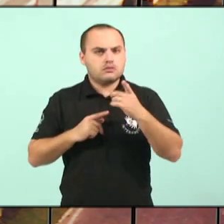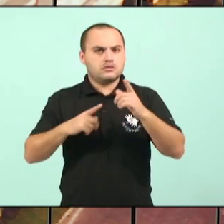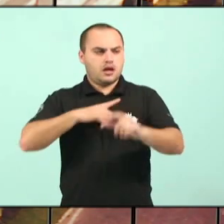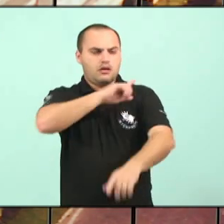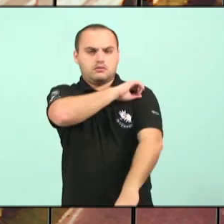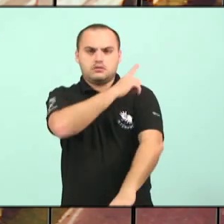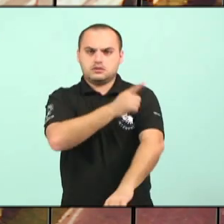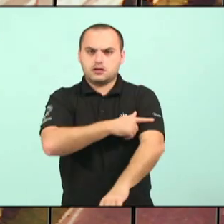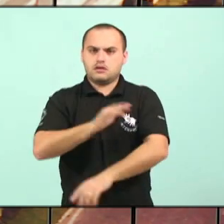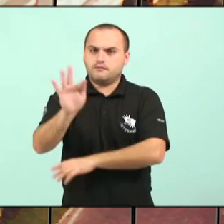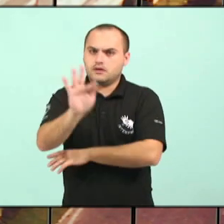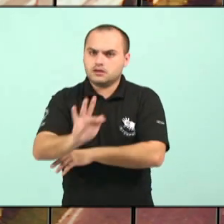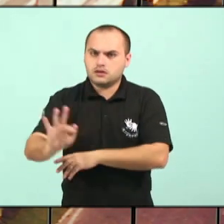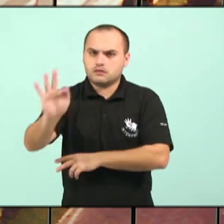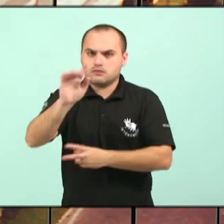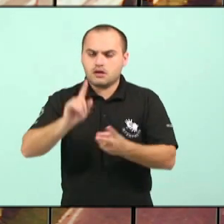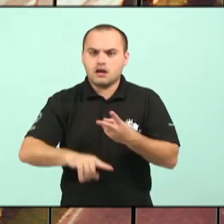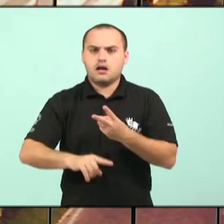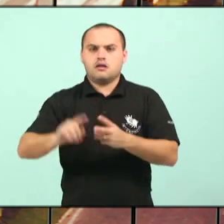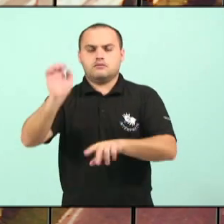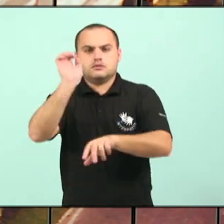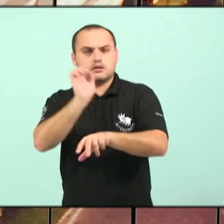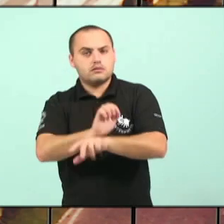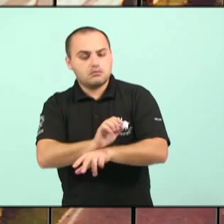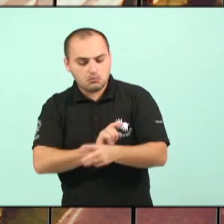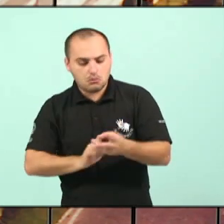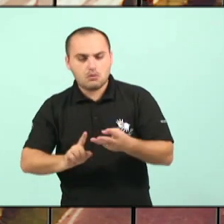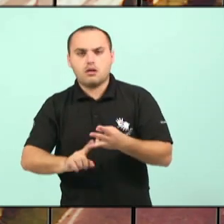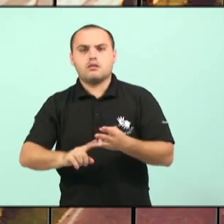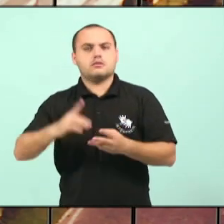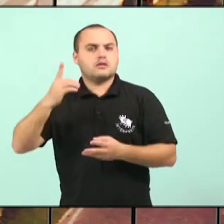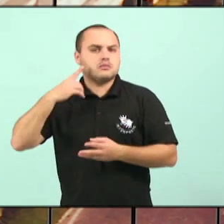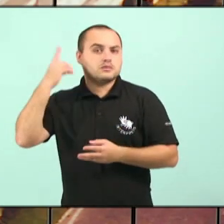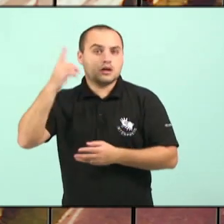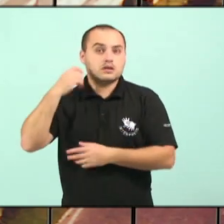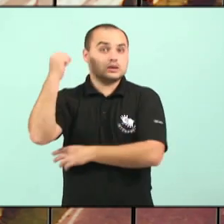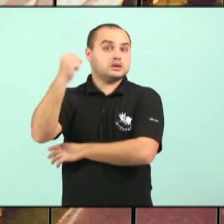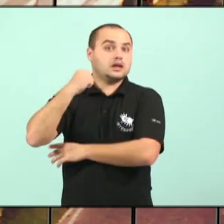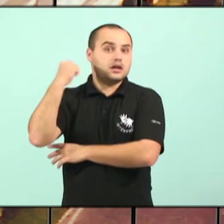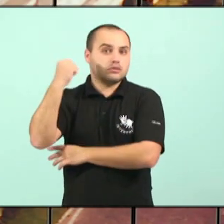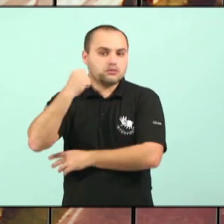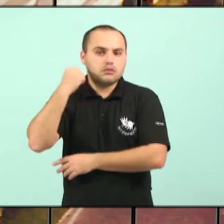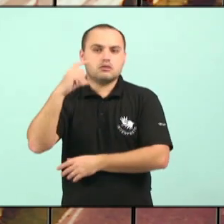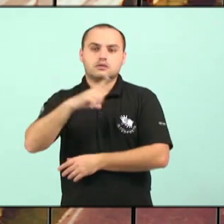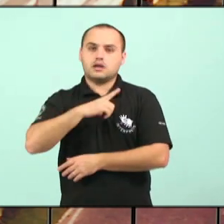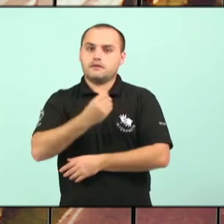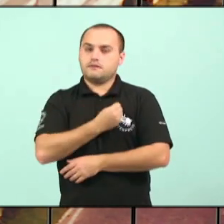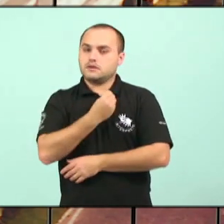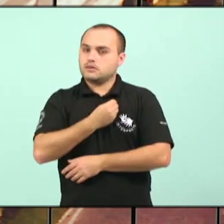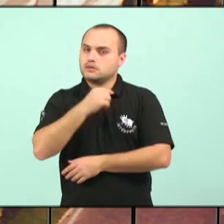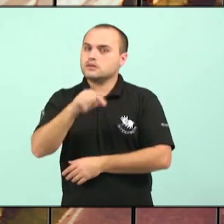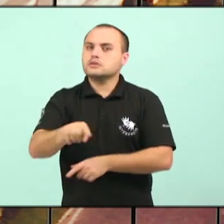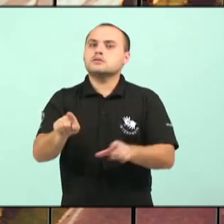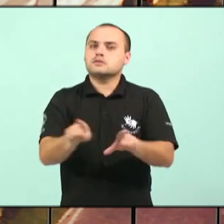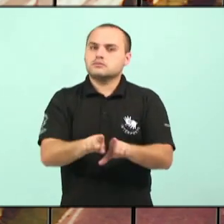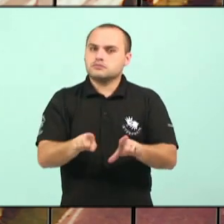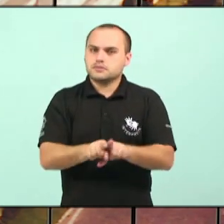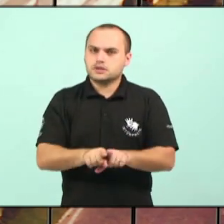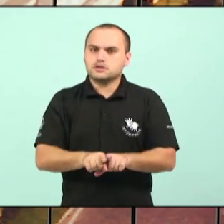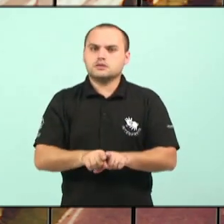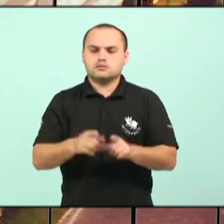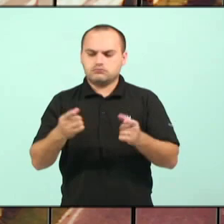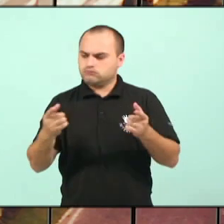autoridades federais, autoridades estaduais, deputados, senadores, tivemos aqui, enfim, uma